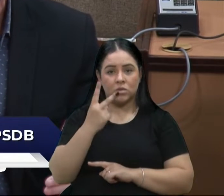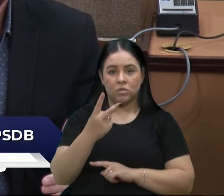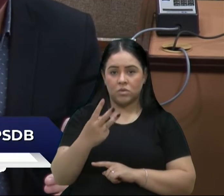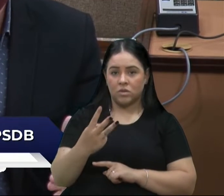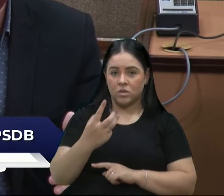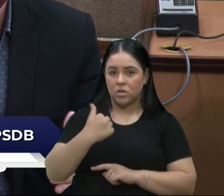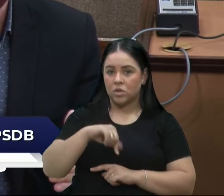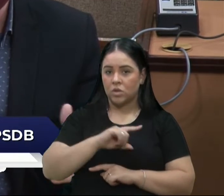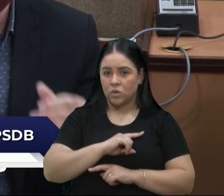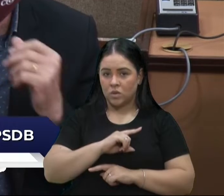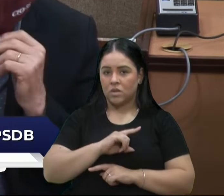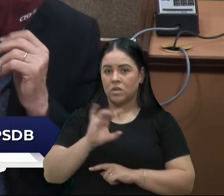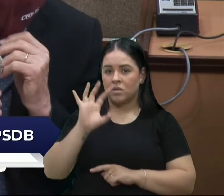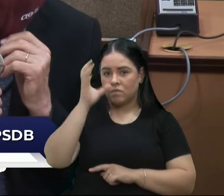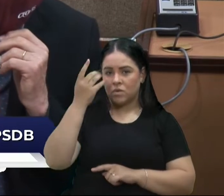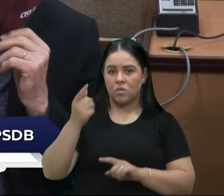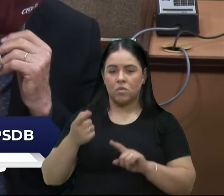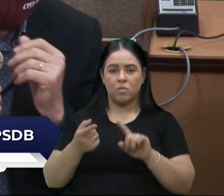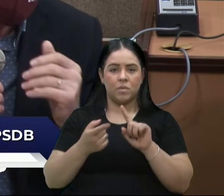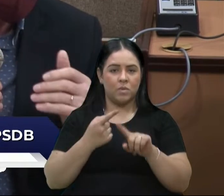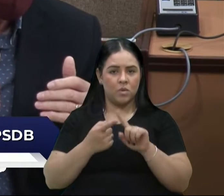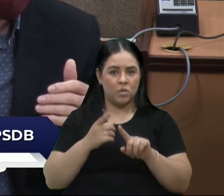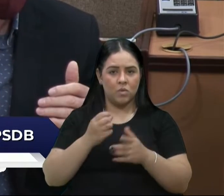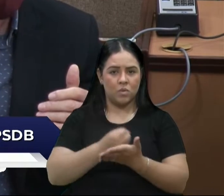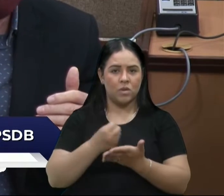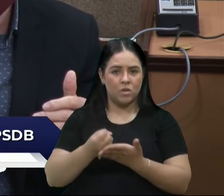resolver. Um é a contratação de médicos